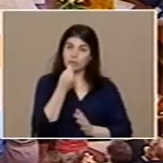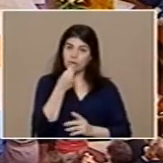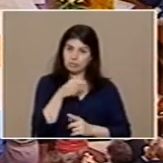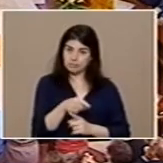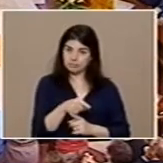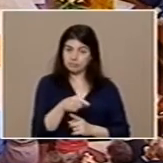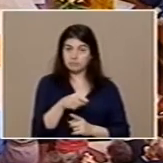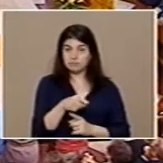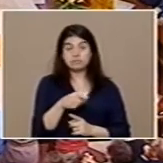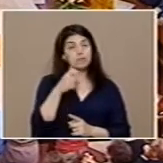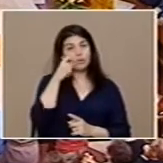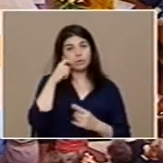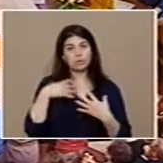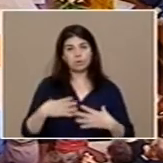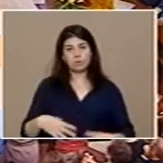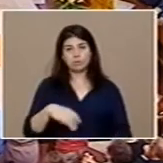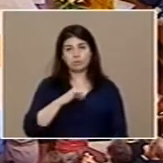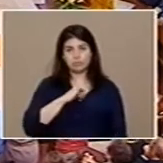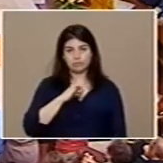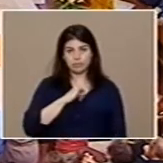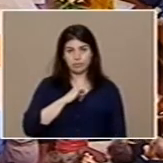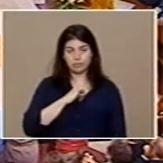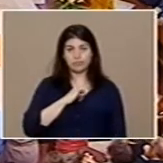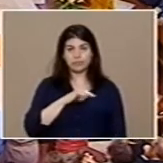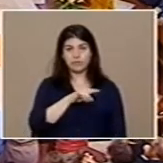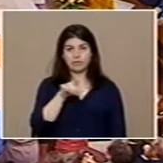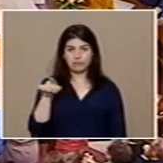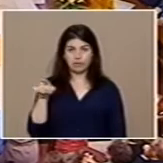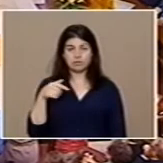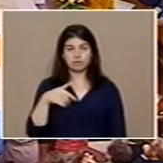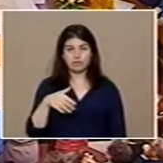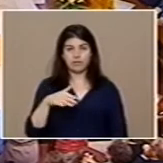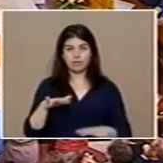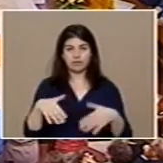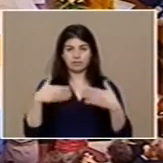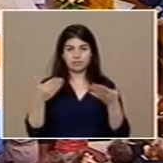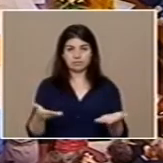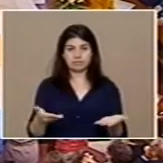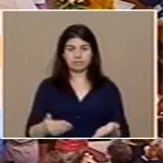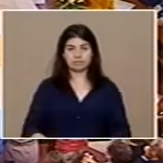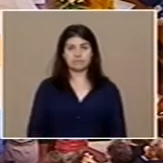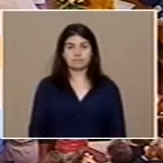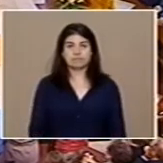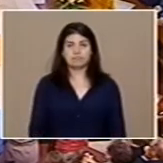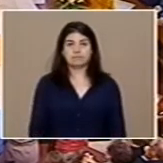isto é o meu corpo que será entregue por vós